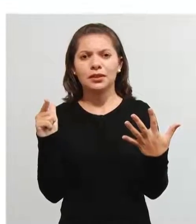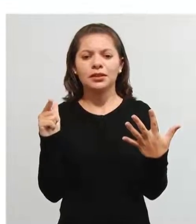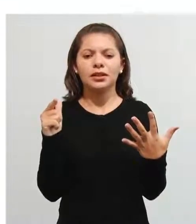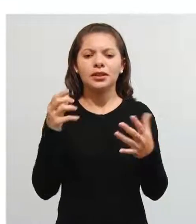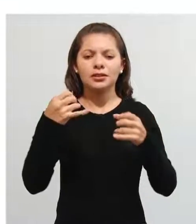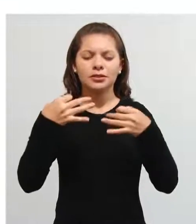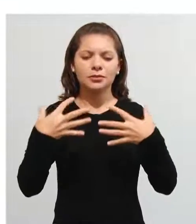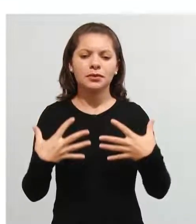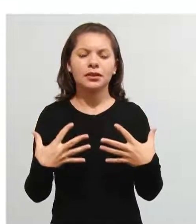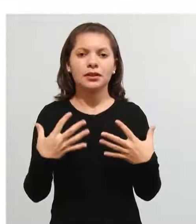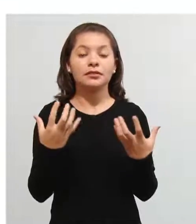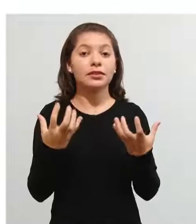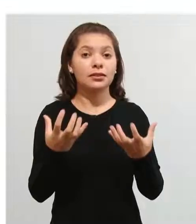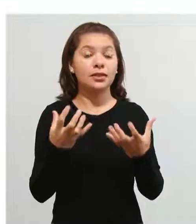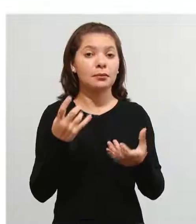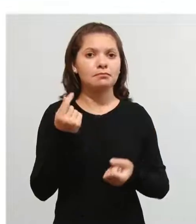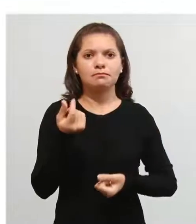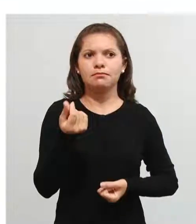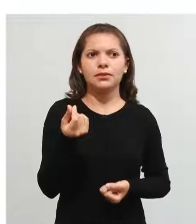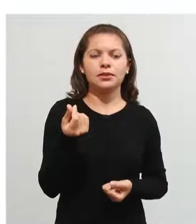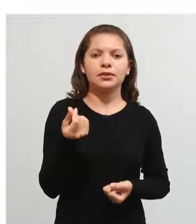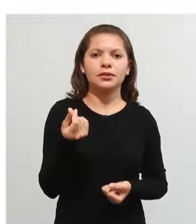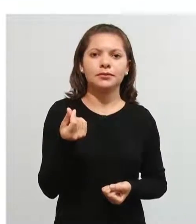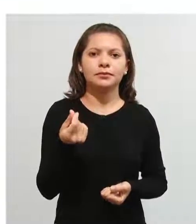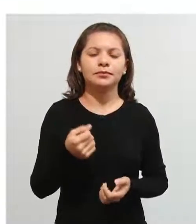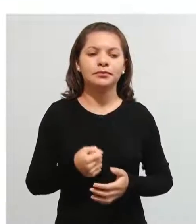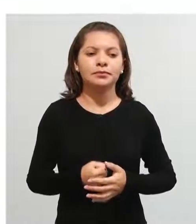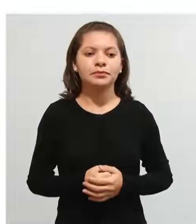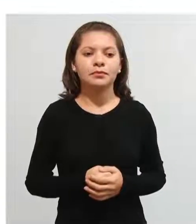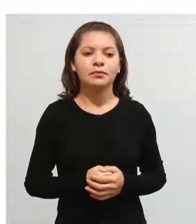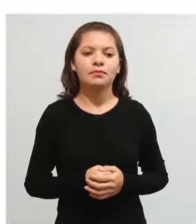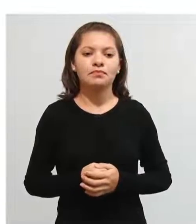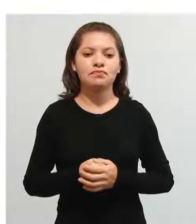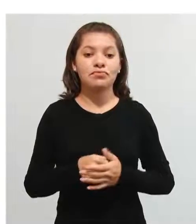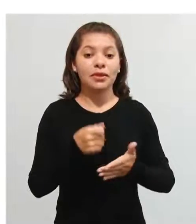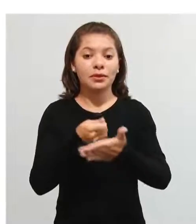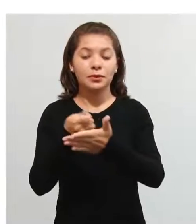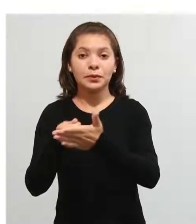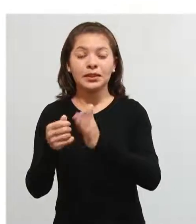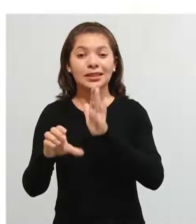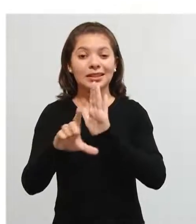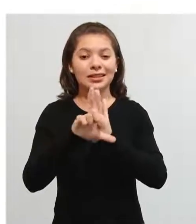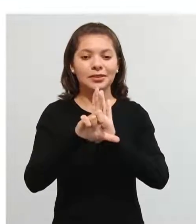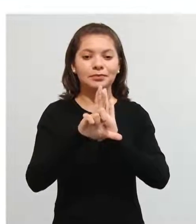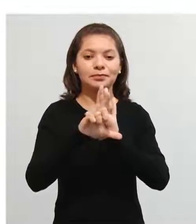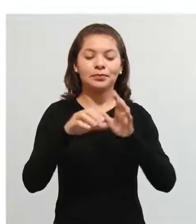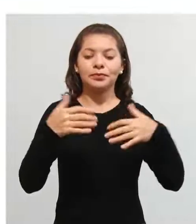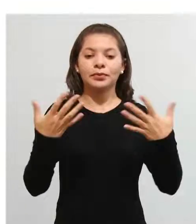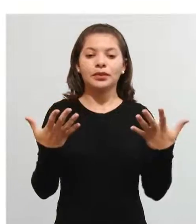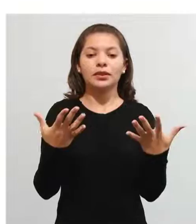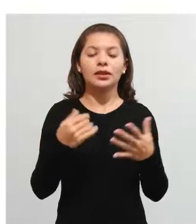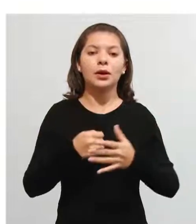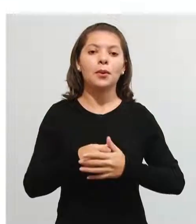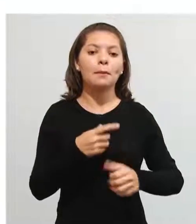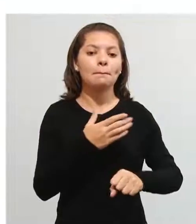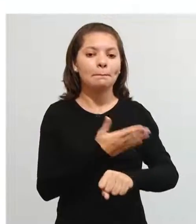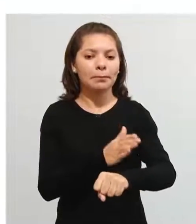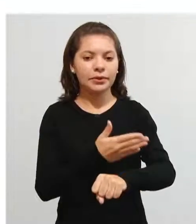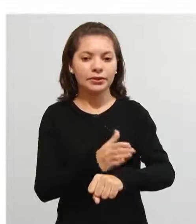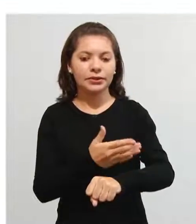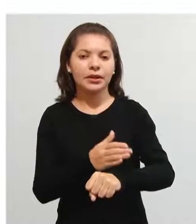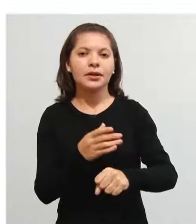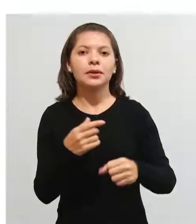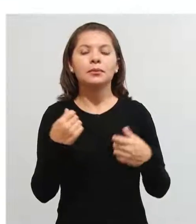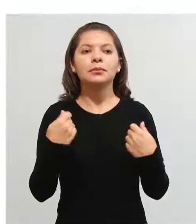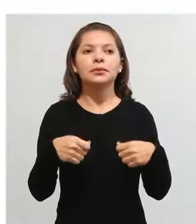definir se ele vai querer pagar ou não. Ela é compulsória, ela é instituída em lei Então, uma vez praticado o fato gerador,